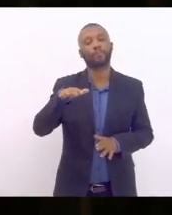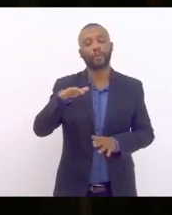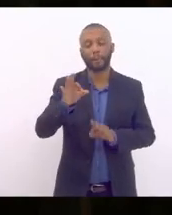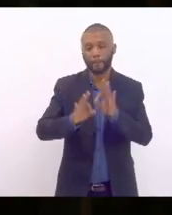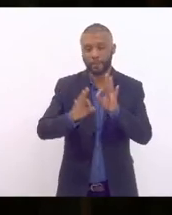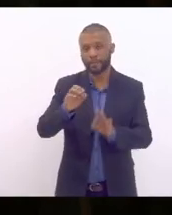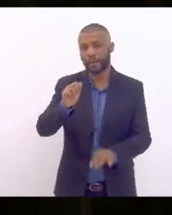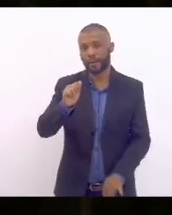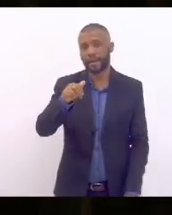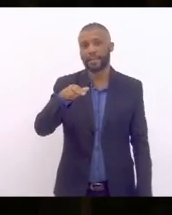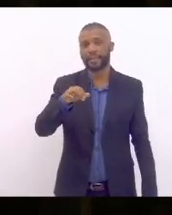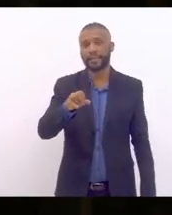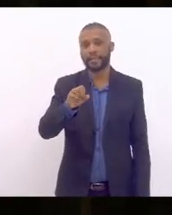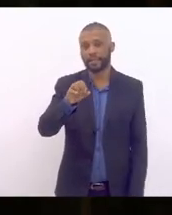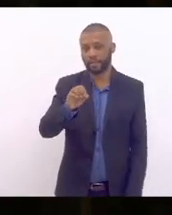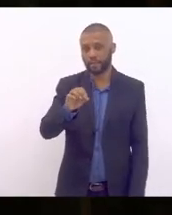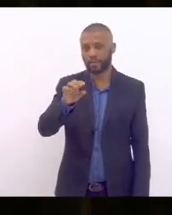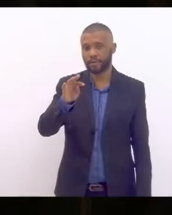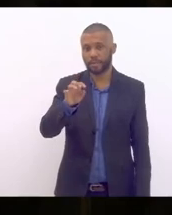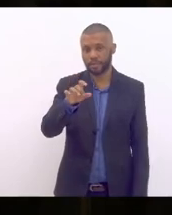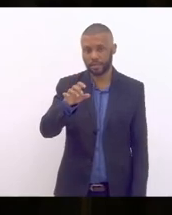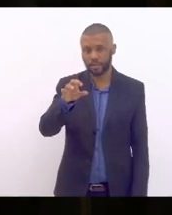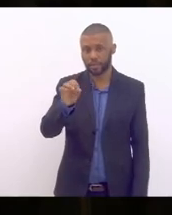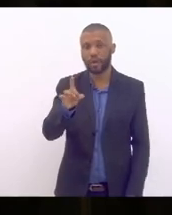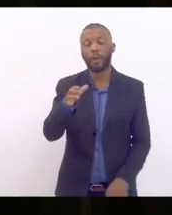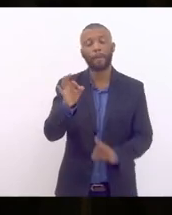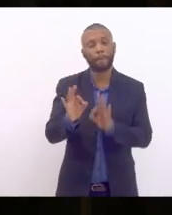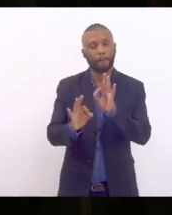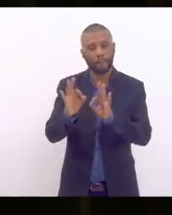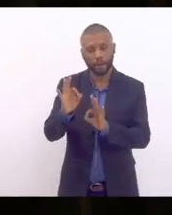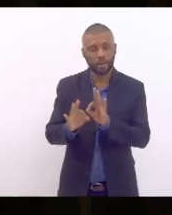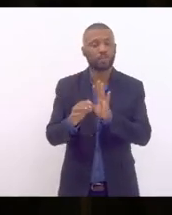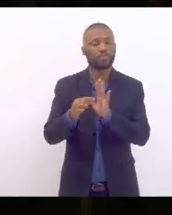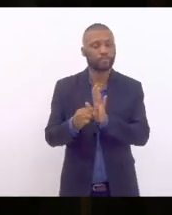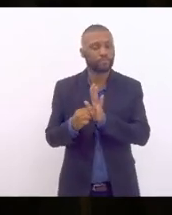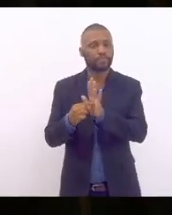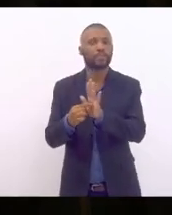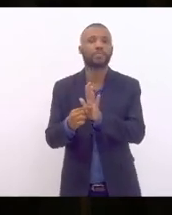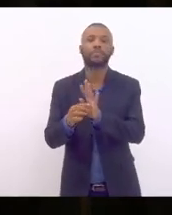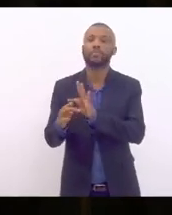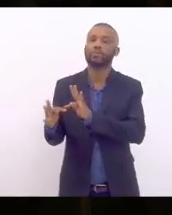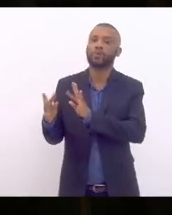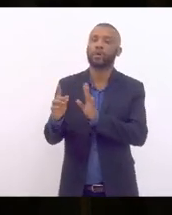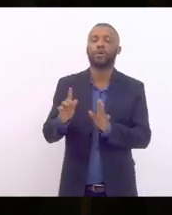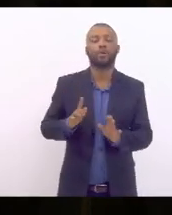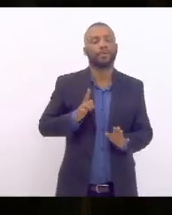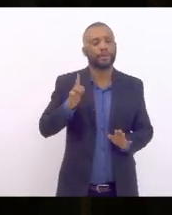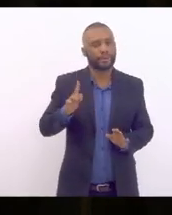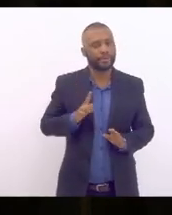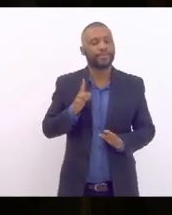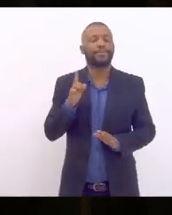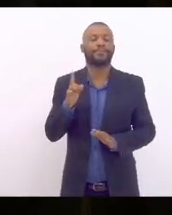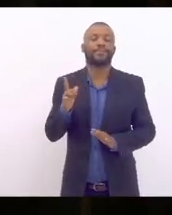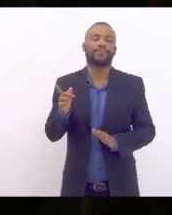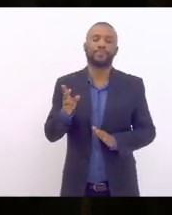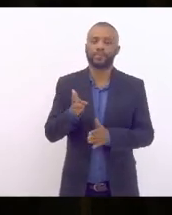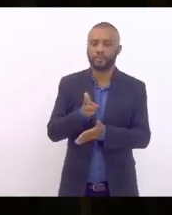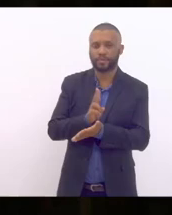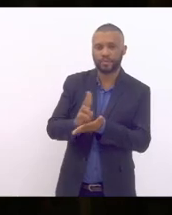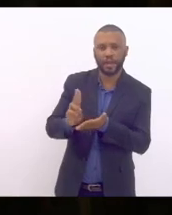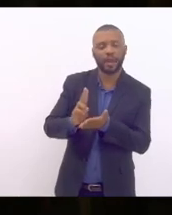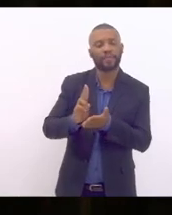análise o Teixeira é um plano que a npg construiu para apresentar todos os gestores das instituições e do nosso